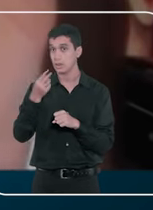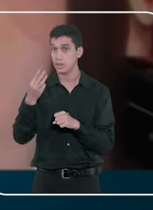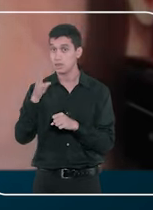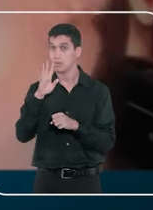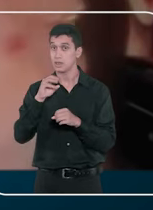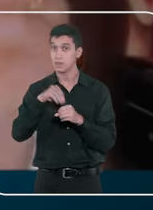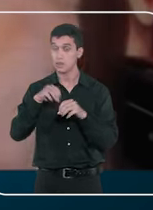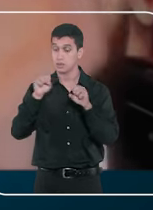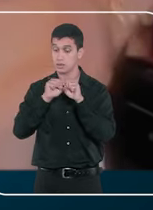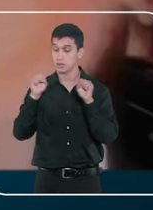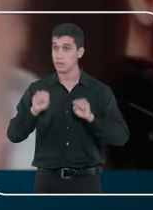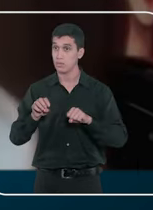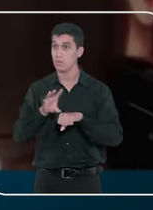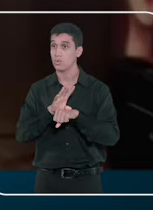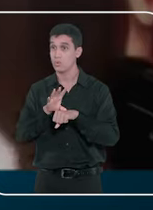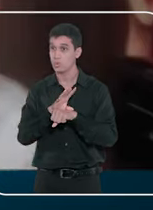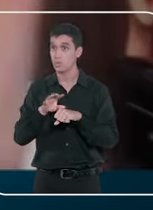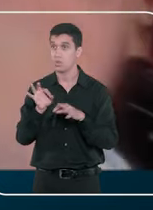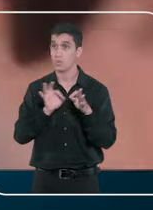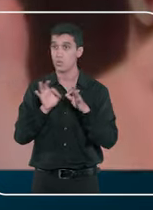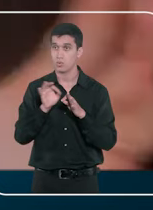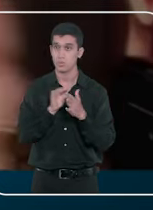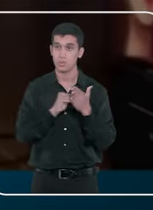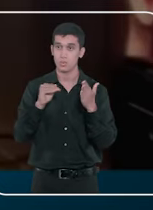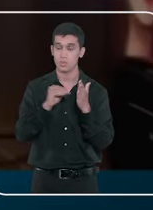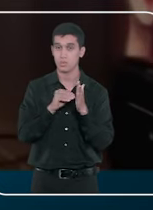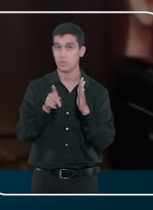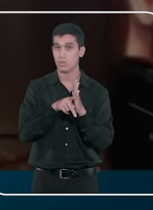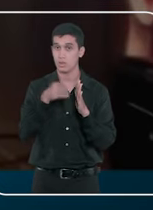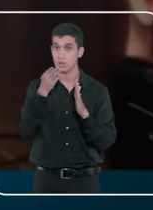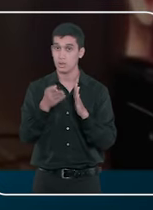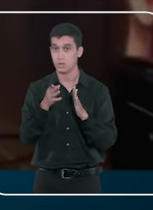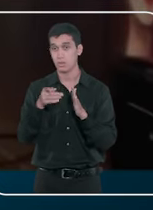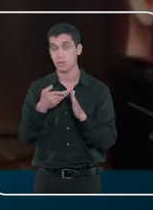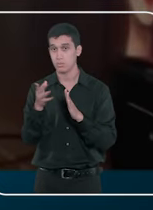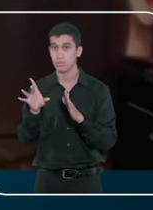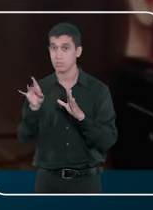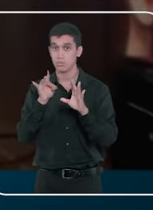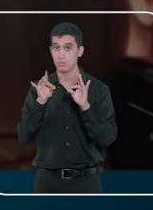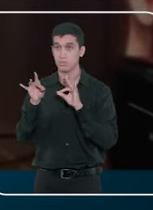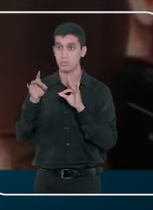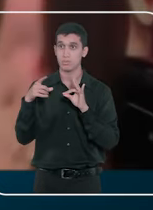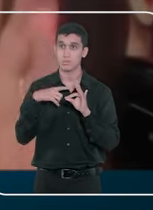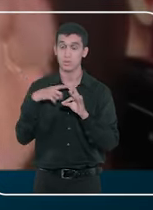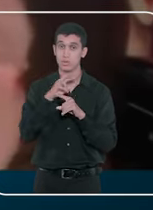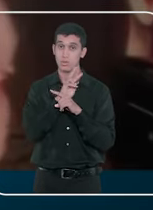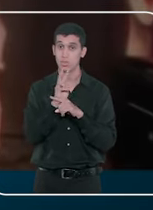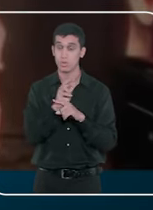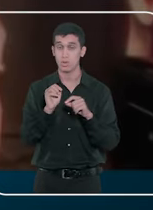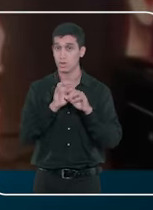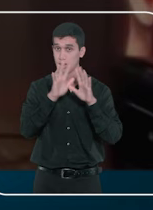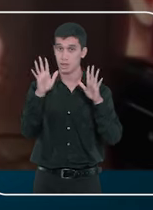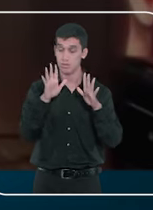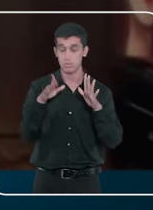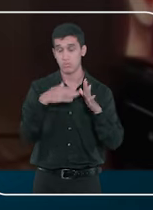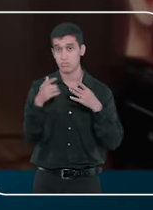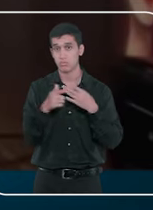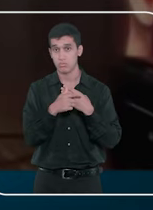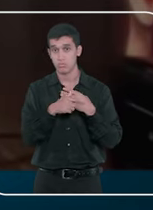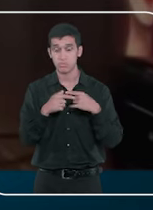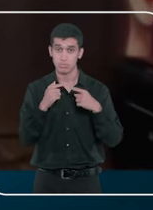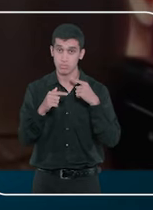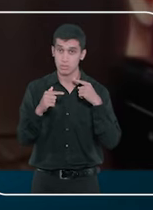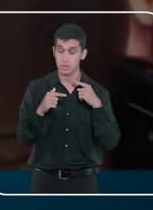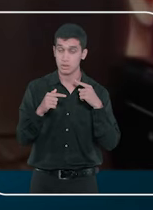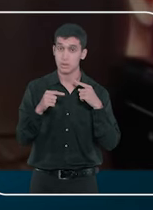sistema constitucional, processual ou processual constitucional, como preferirem, nós temos claramente uma distinção das funções. Se assim temos